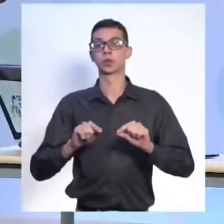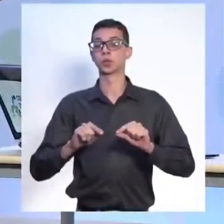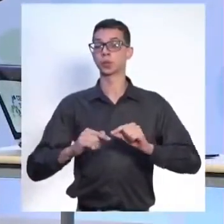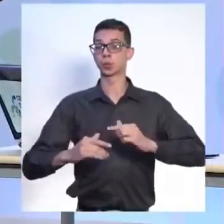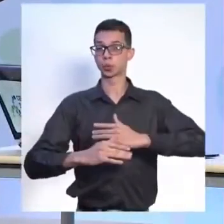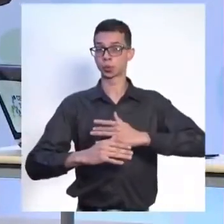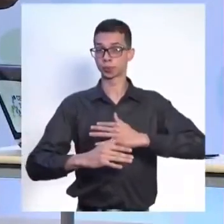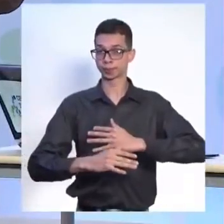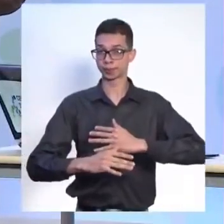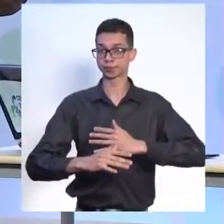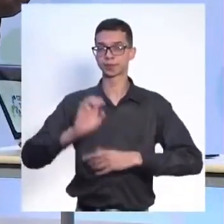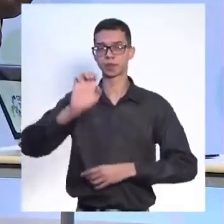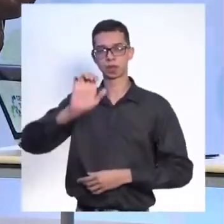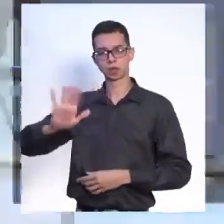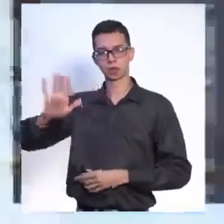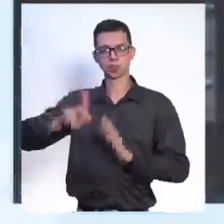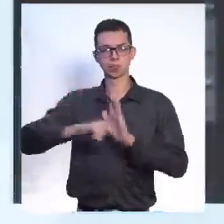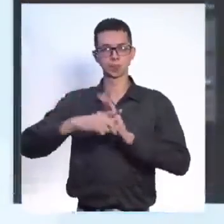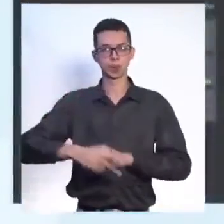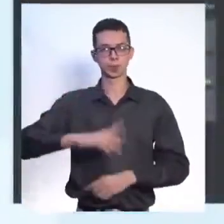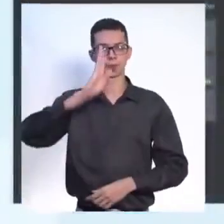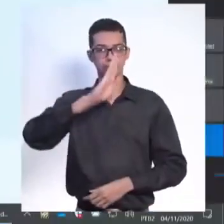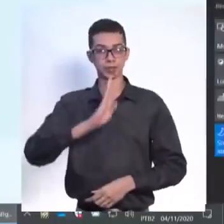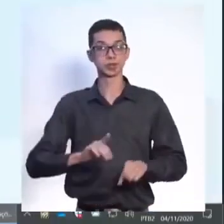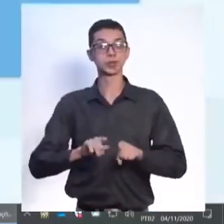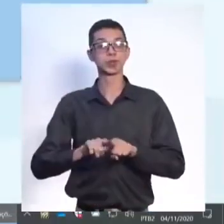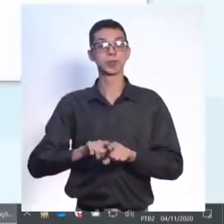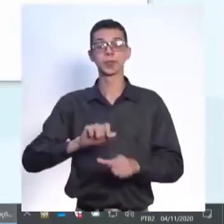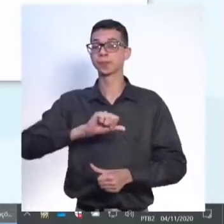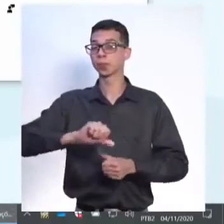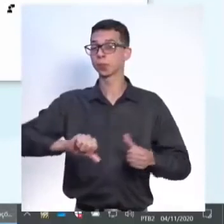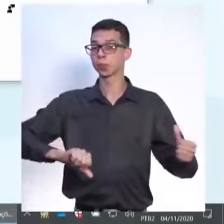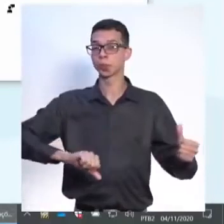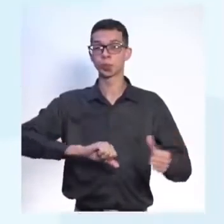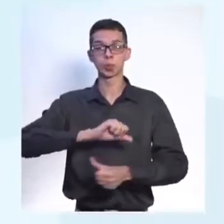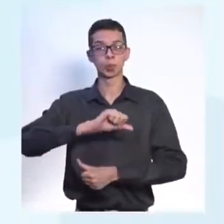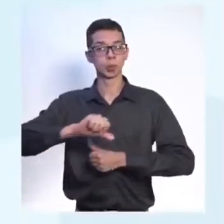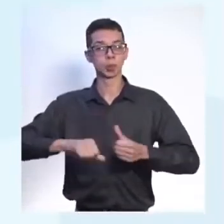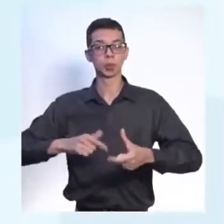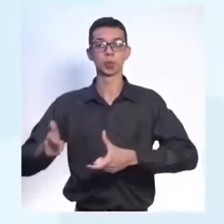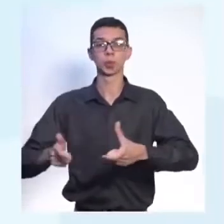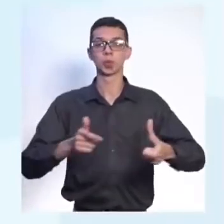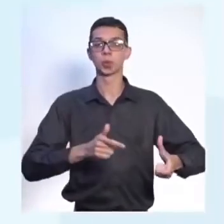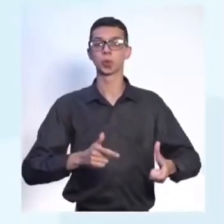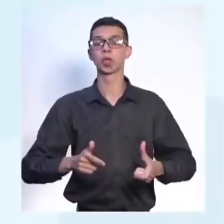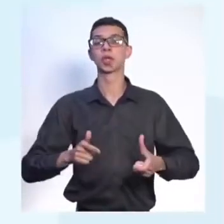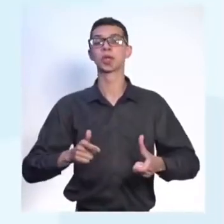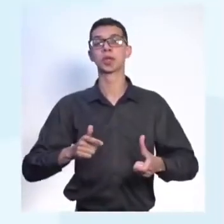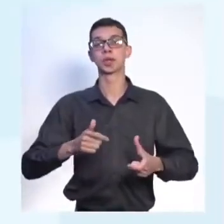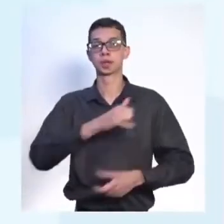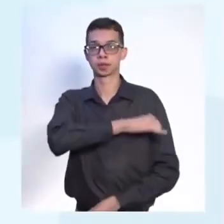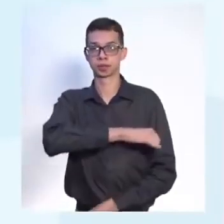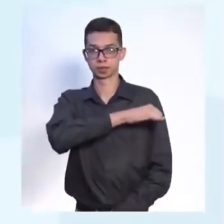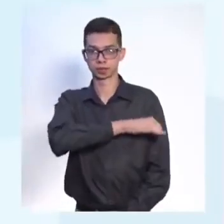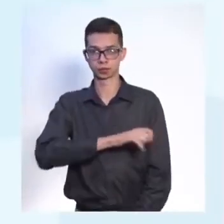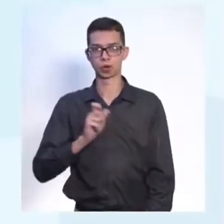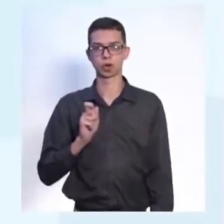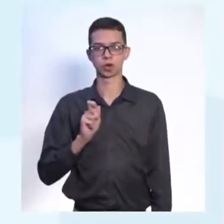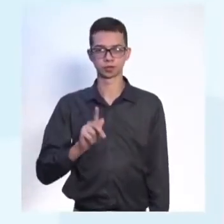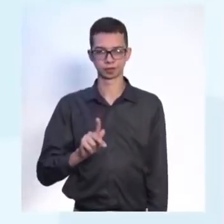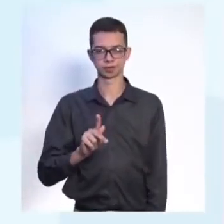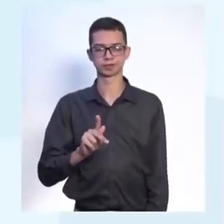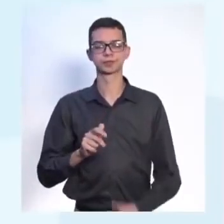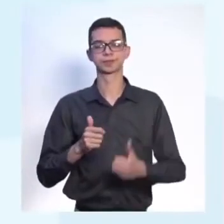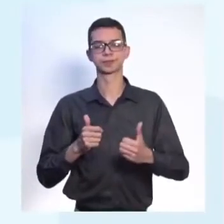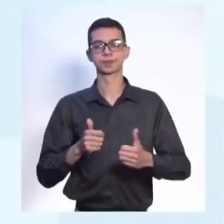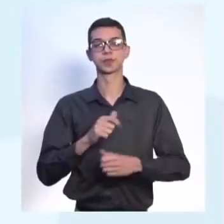Brasil, vamos lá? Reformas sanitárias no Rio de Janeiro, ok? Então, o que vocês vão fazer?